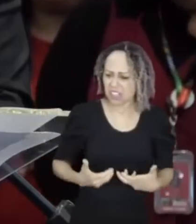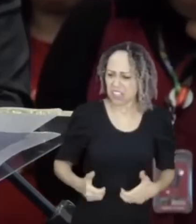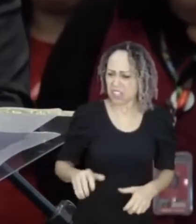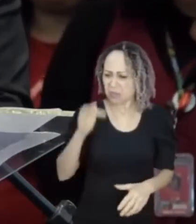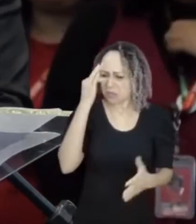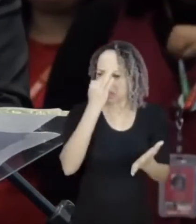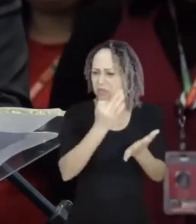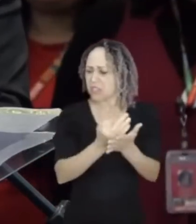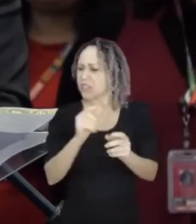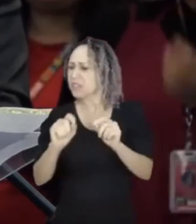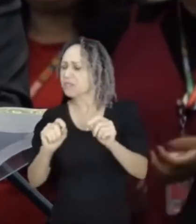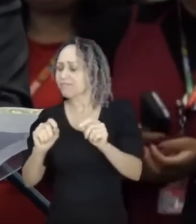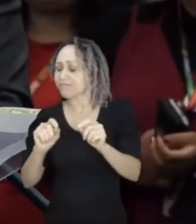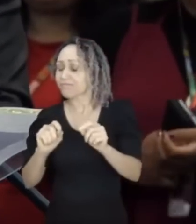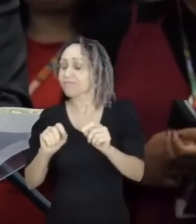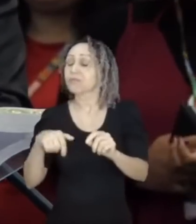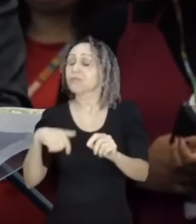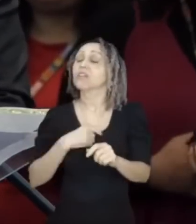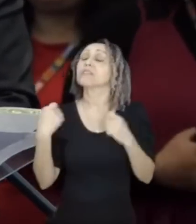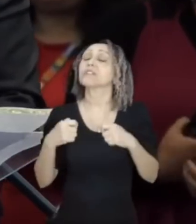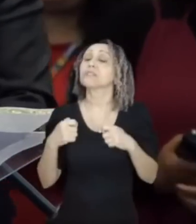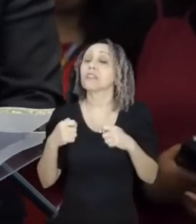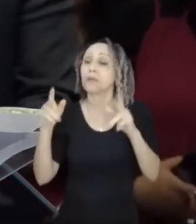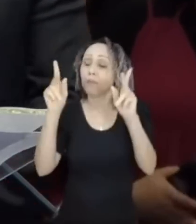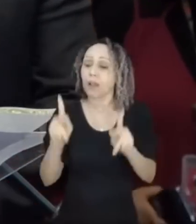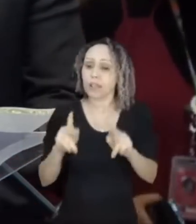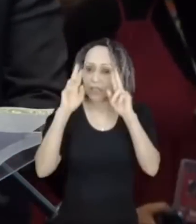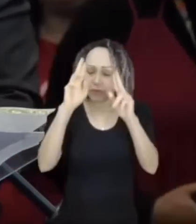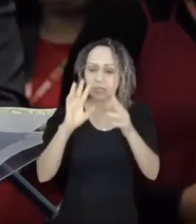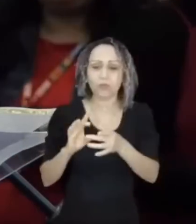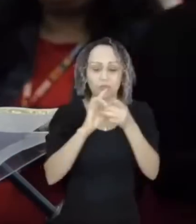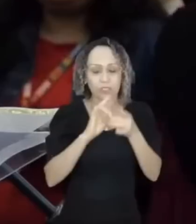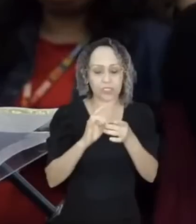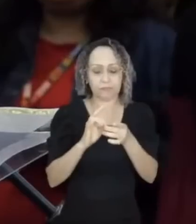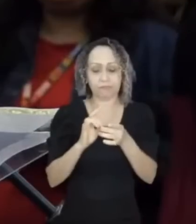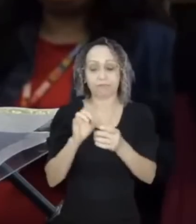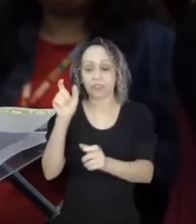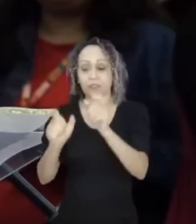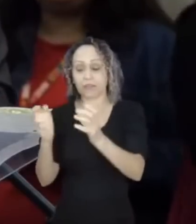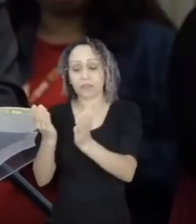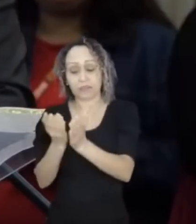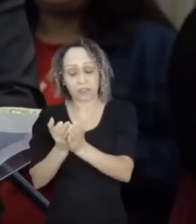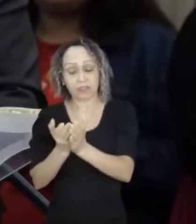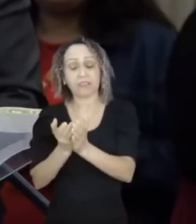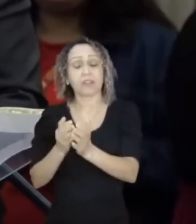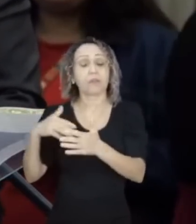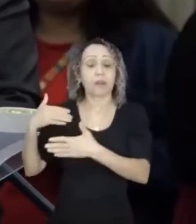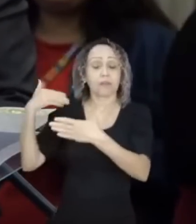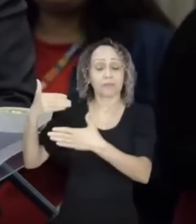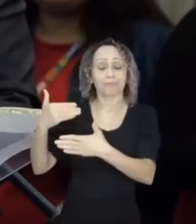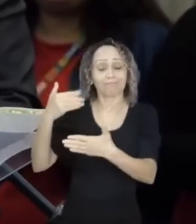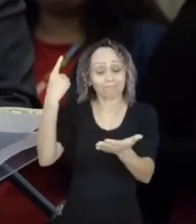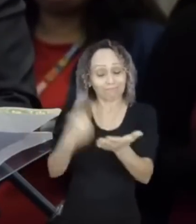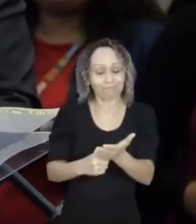que precisamos. E os cristãos evangélicos têm dado mostras, ao longo da história, de seu compromisso com a paz,